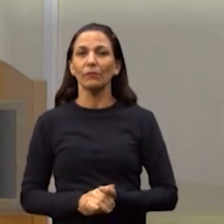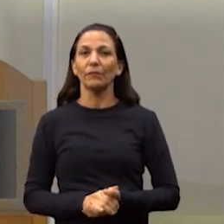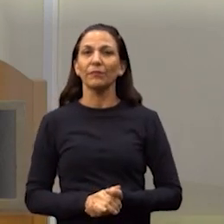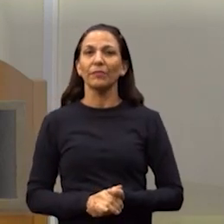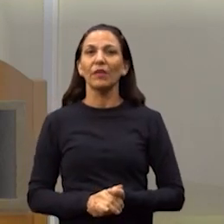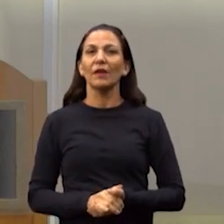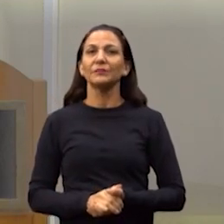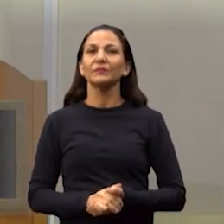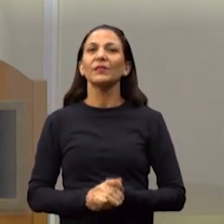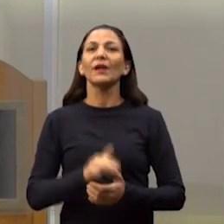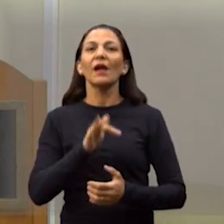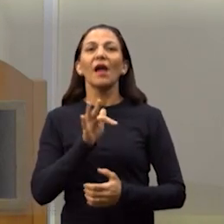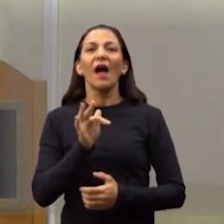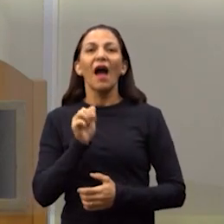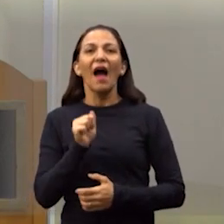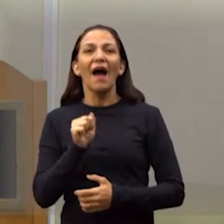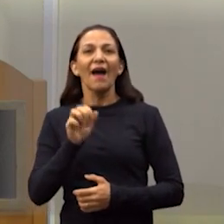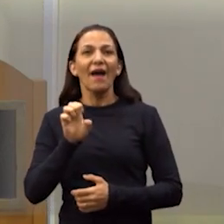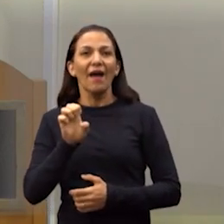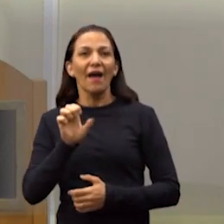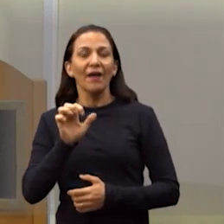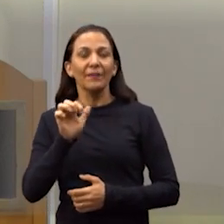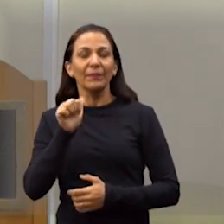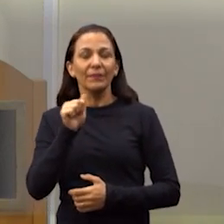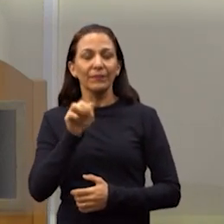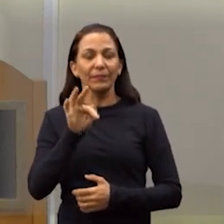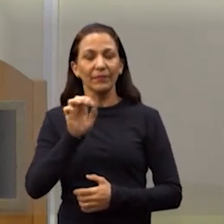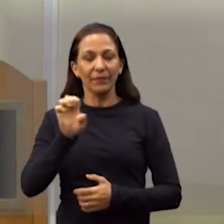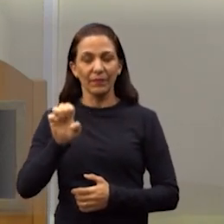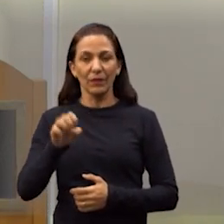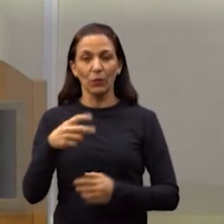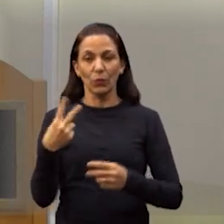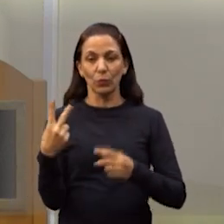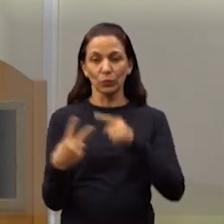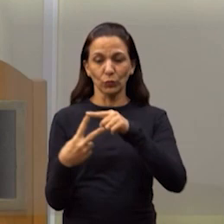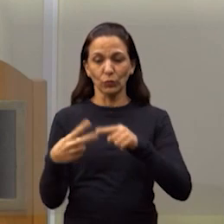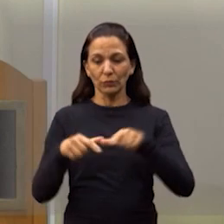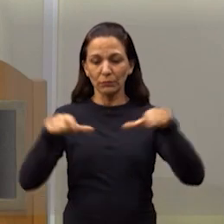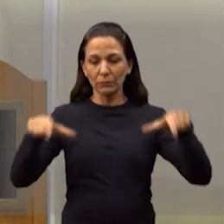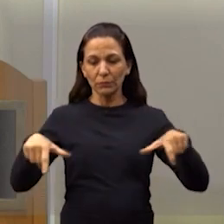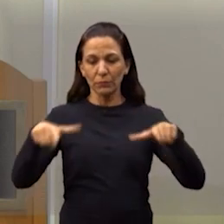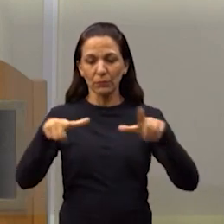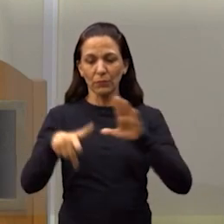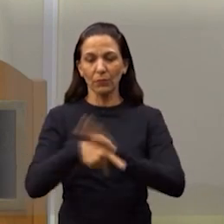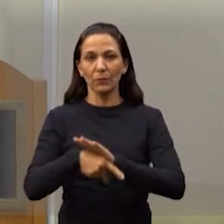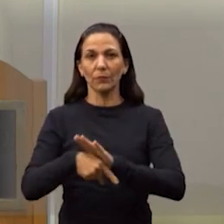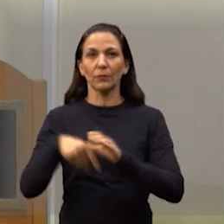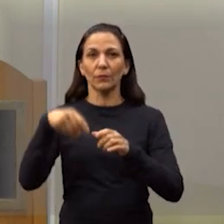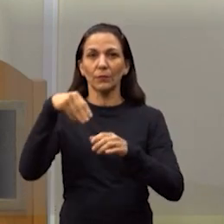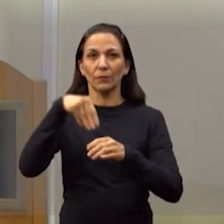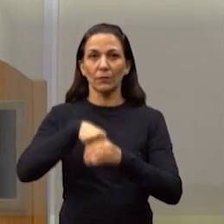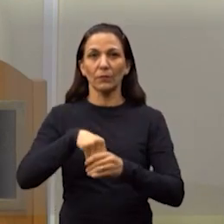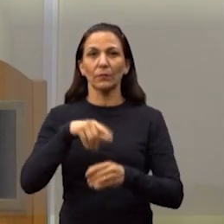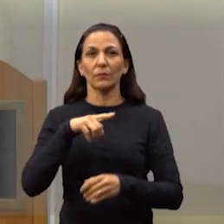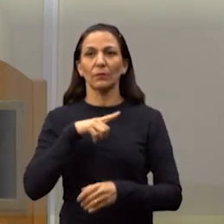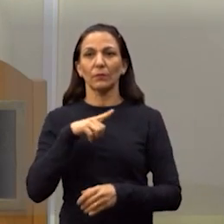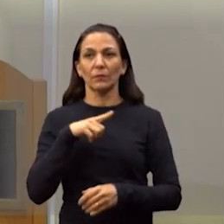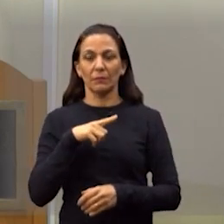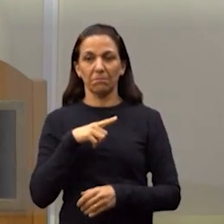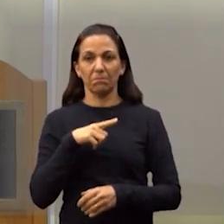cuidarei dos dois Campos usados pelo esporte local acabamos de vivenciar o Ministério Público Abrir